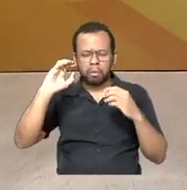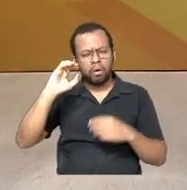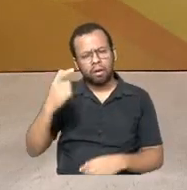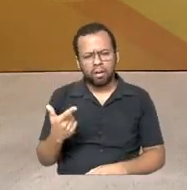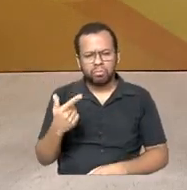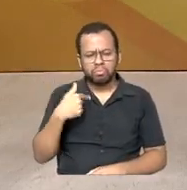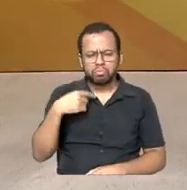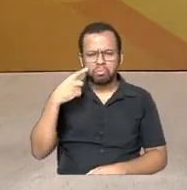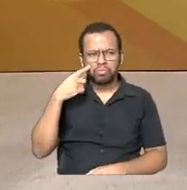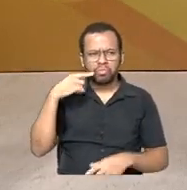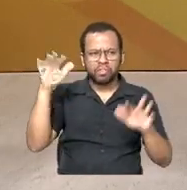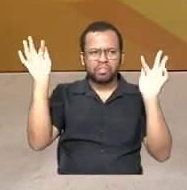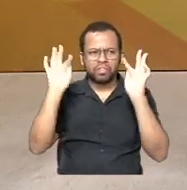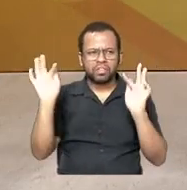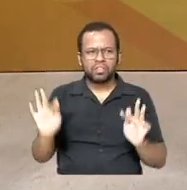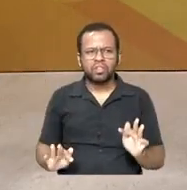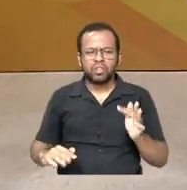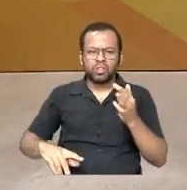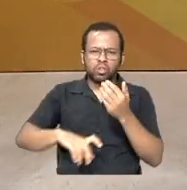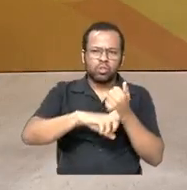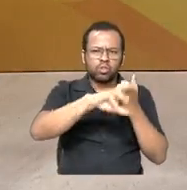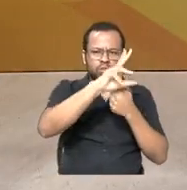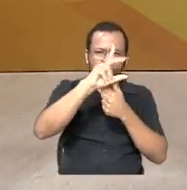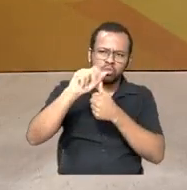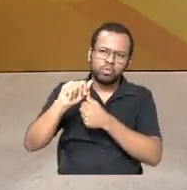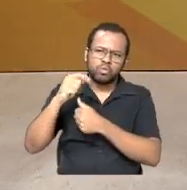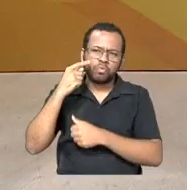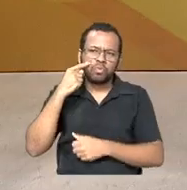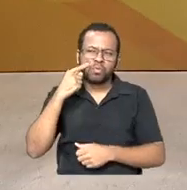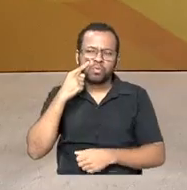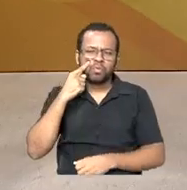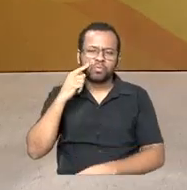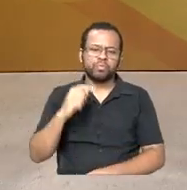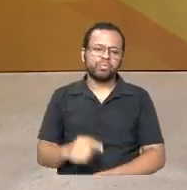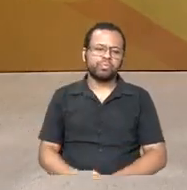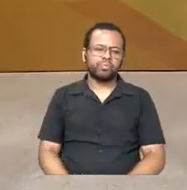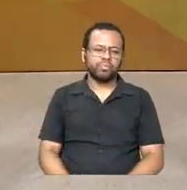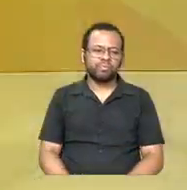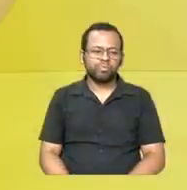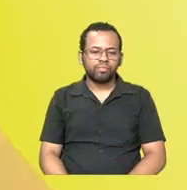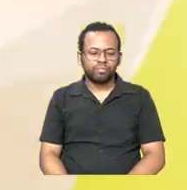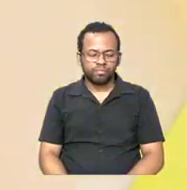a alegria dos felizardos cajucap nesse registro da caravana